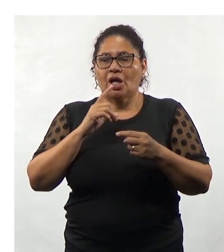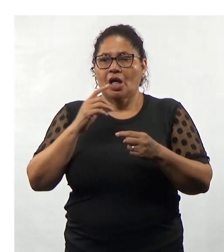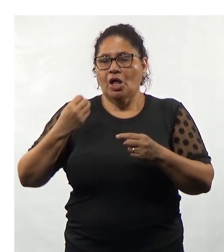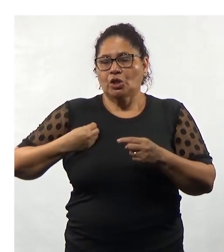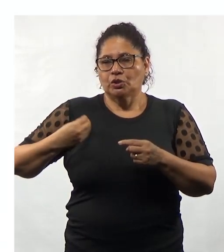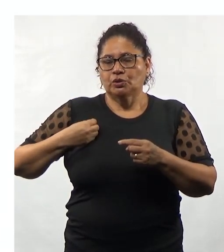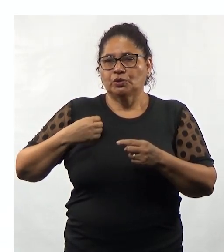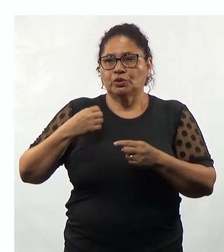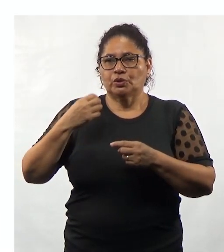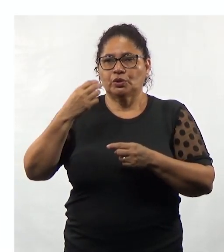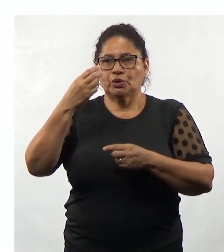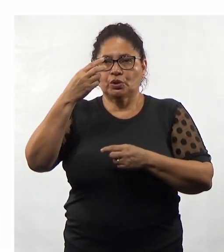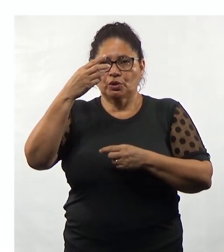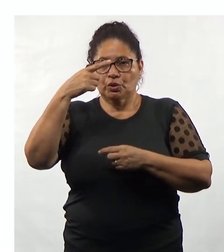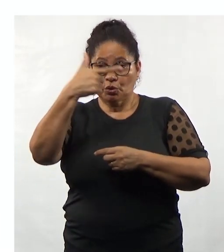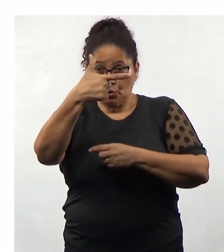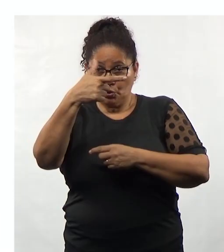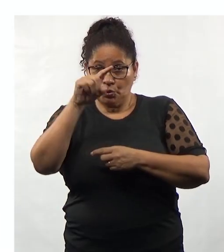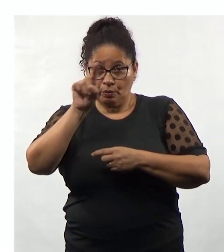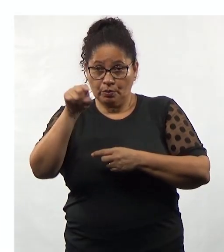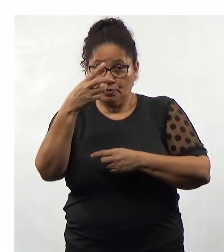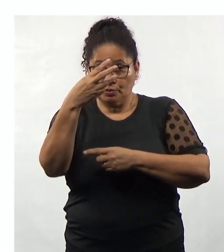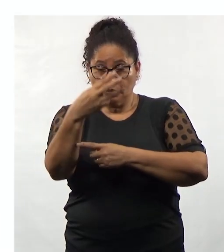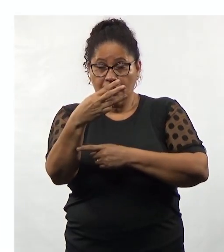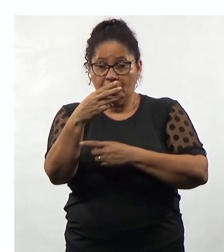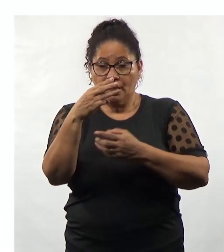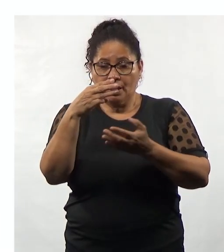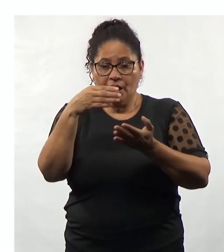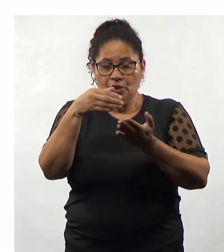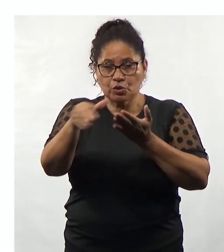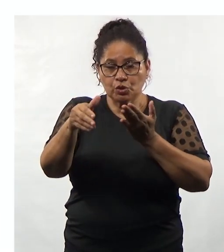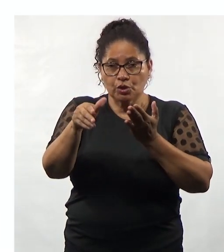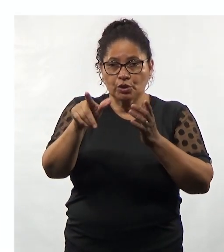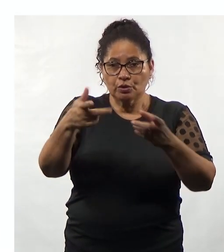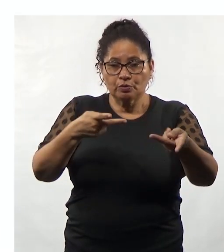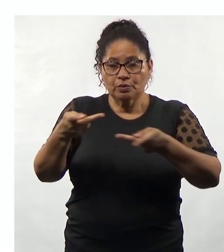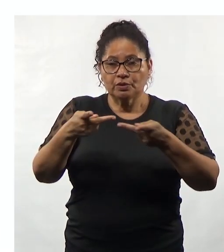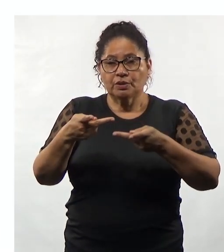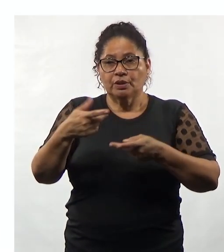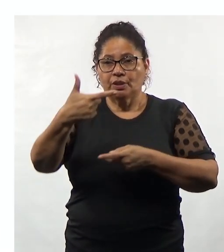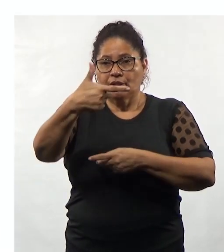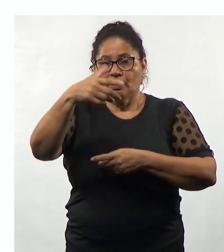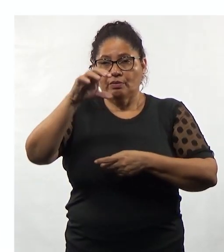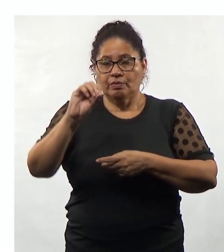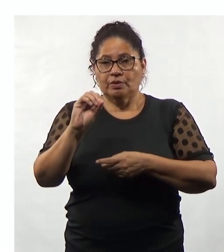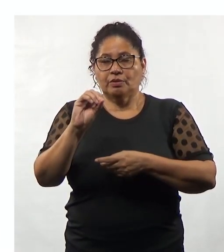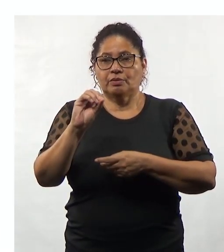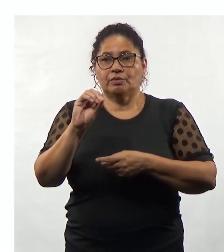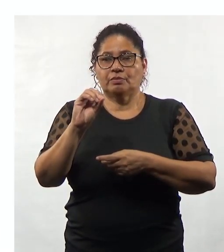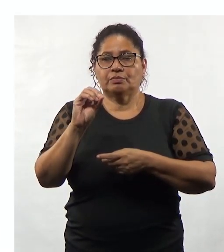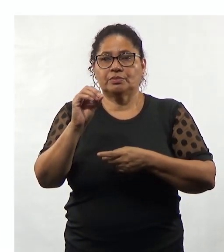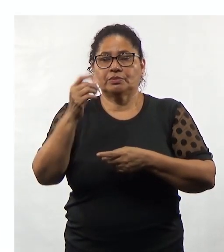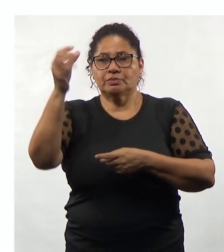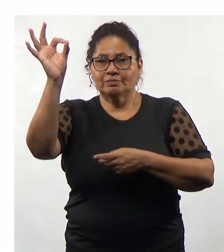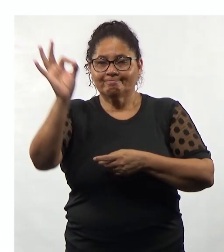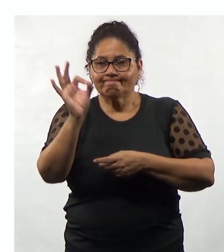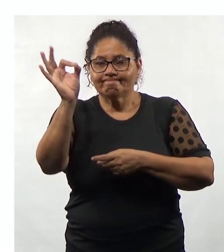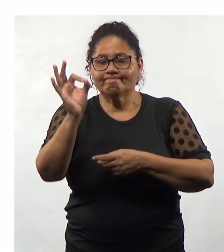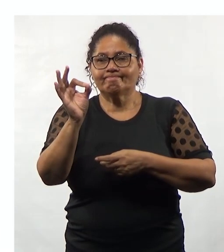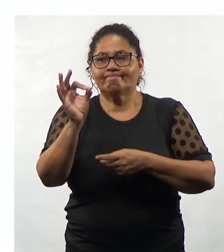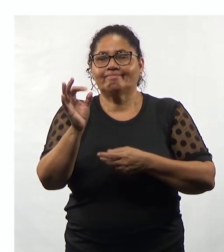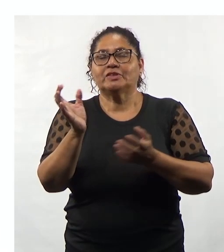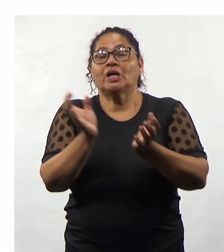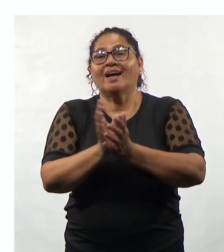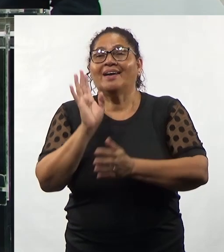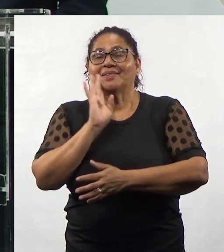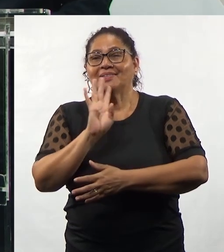2,3, que elimina os projetos, e 20,7, que classifica. Ô, professor, que legal isso aí, né? E aí, mas e se eu